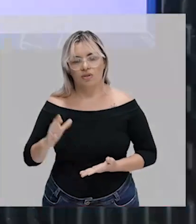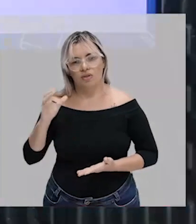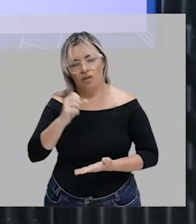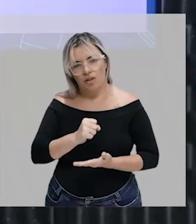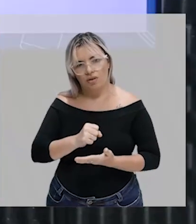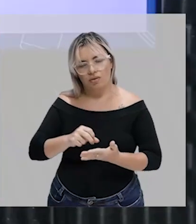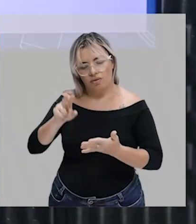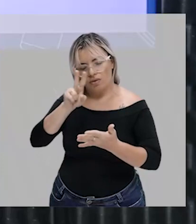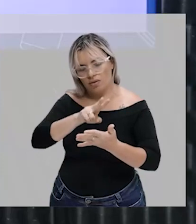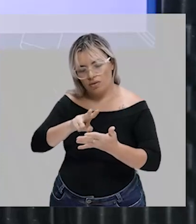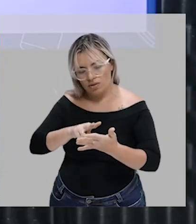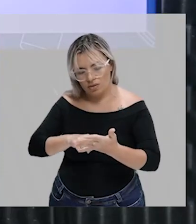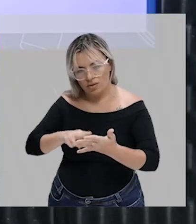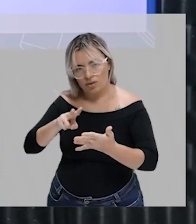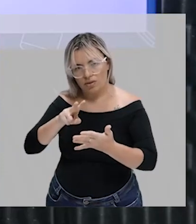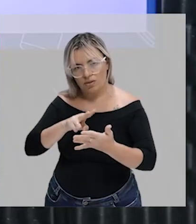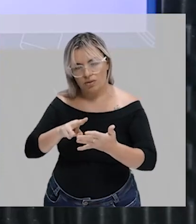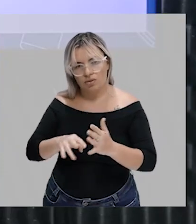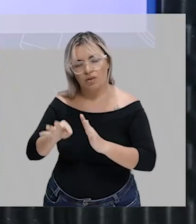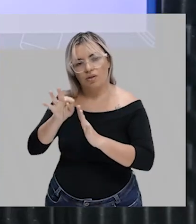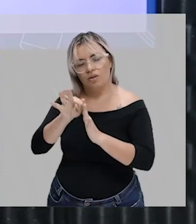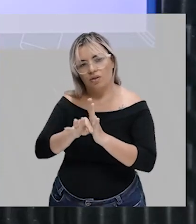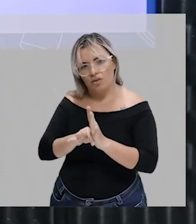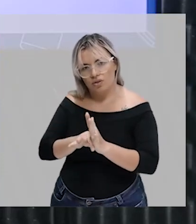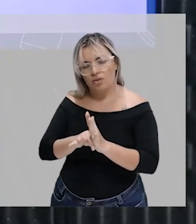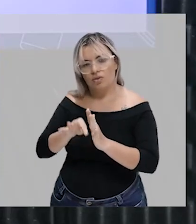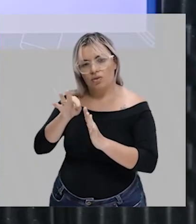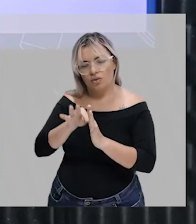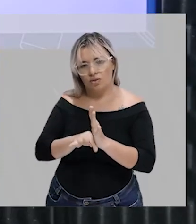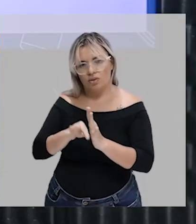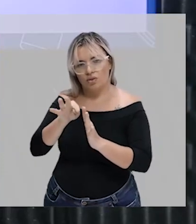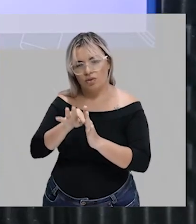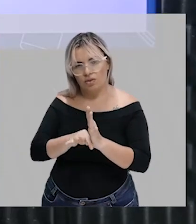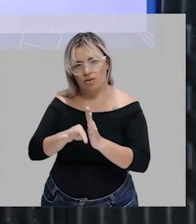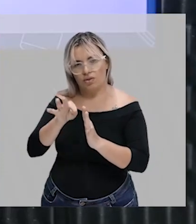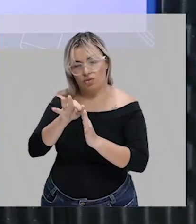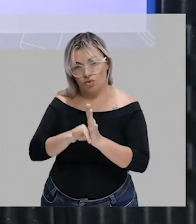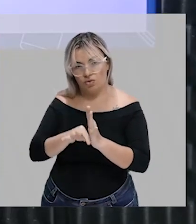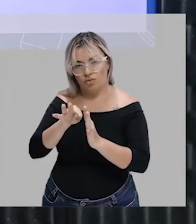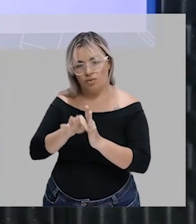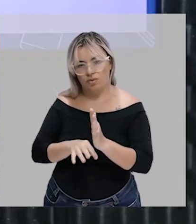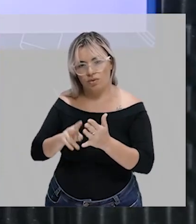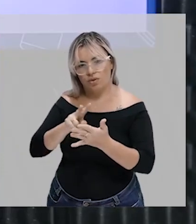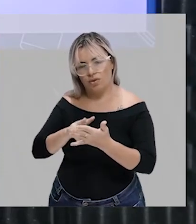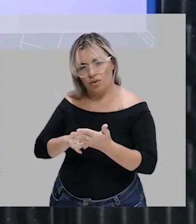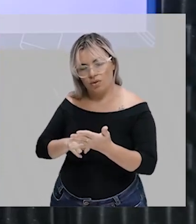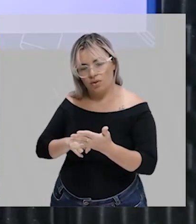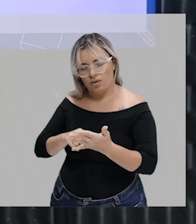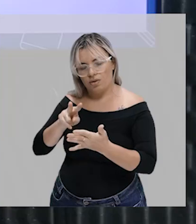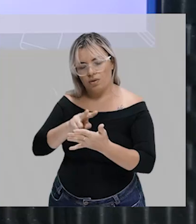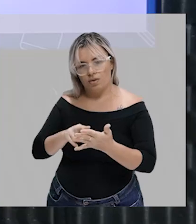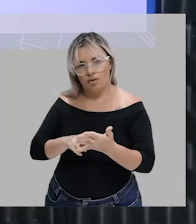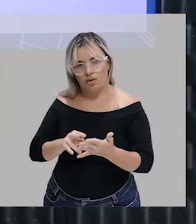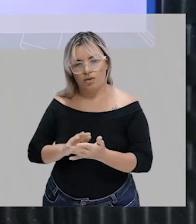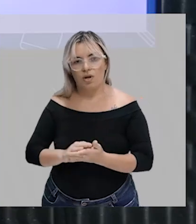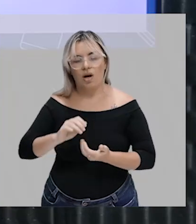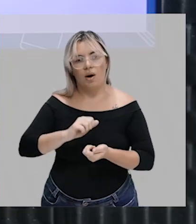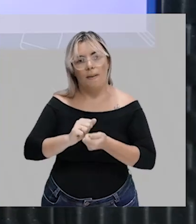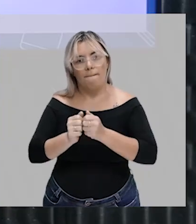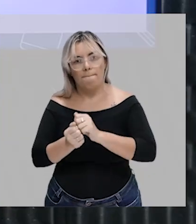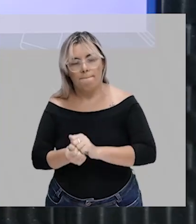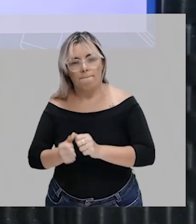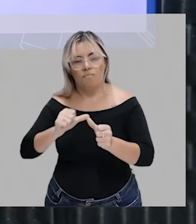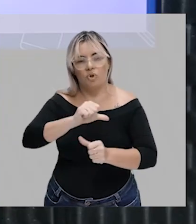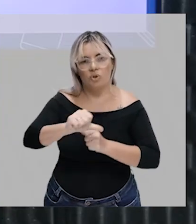no filme, O Auto da Compadecida, que é um texto, tá? Que é um texto que foi adaptado para o teatro, de